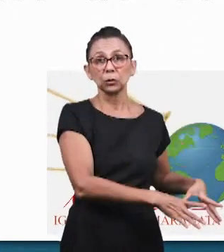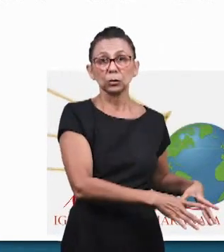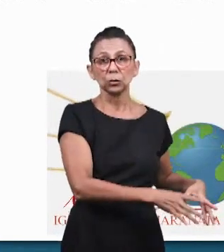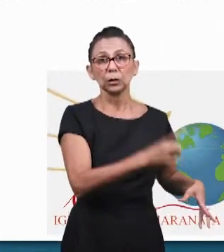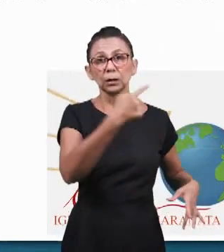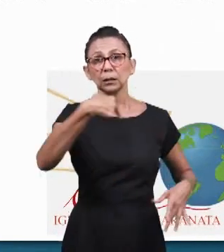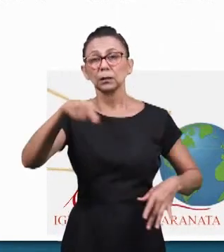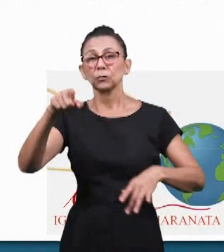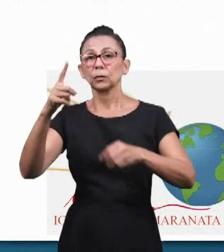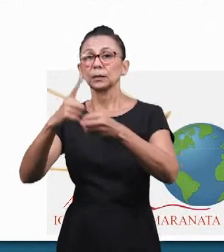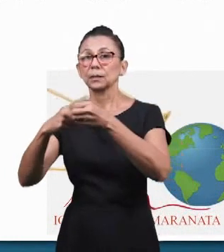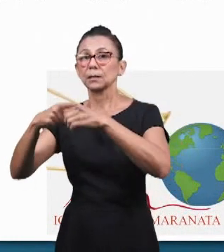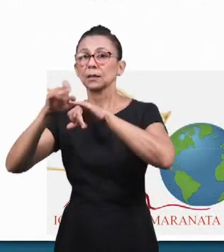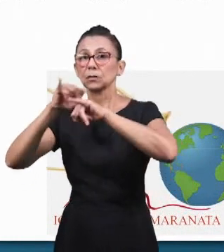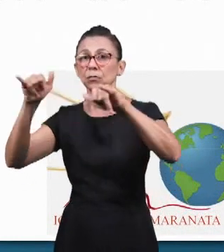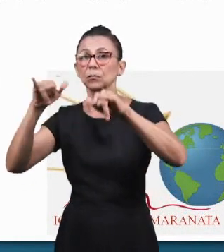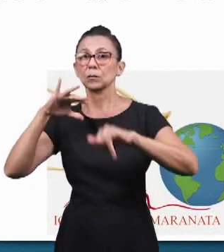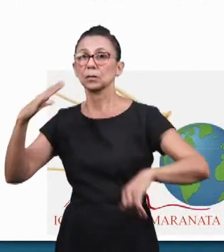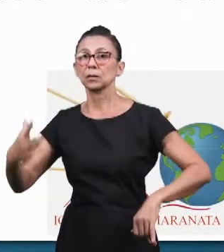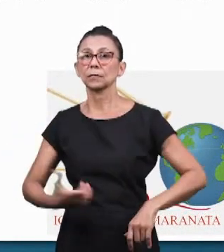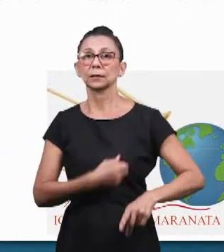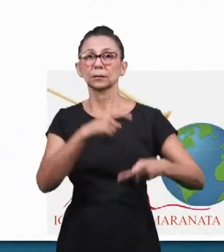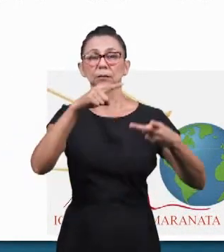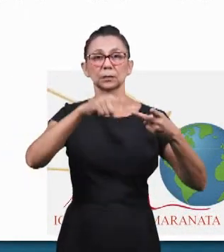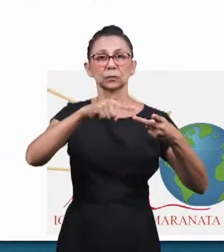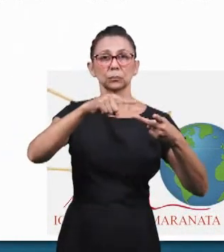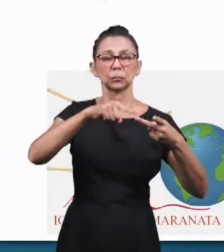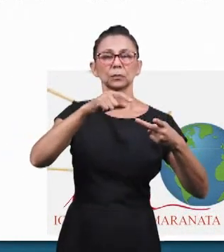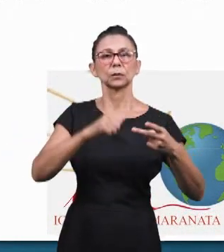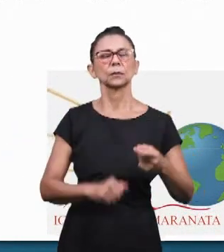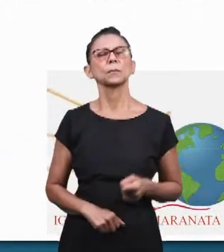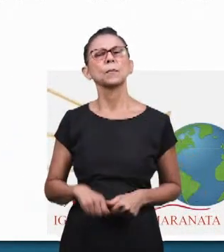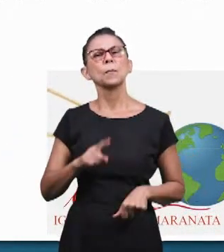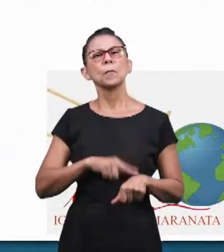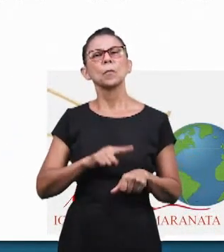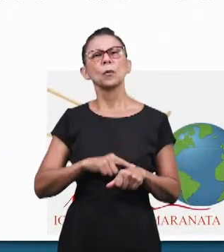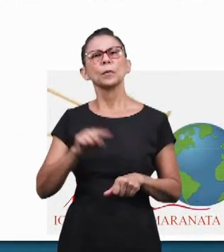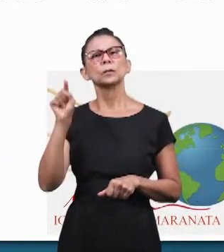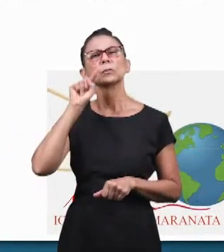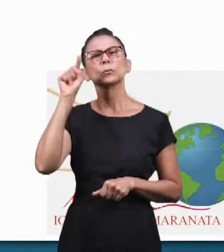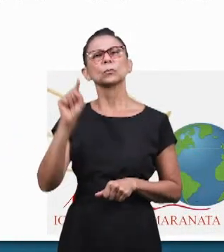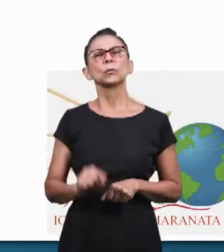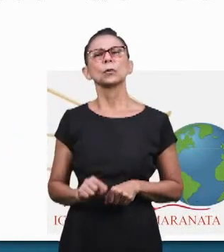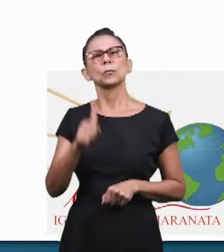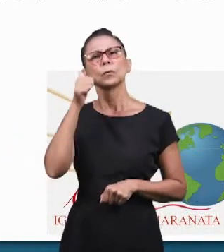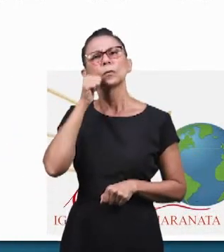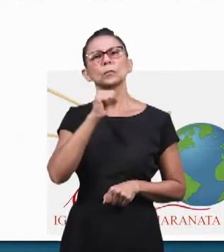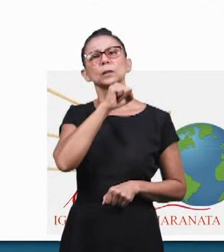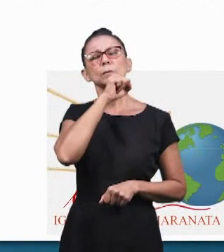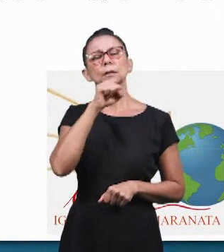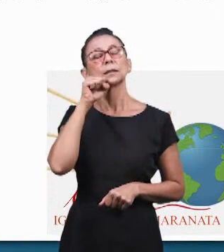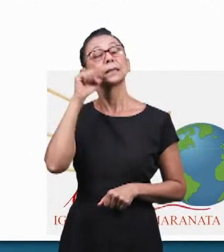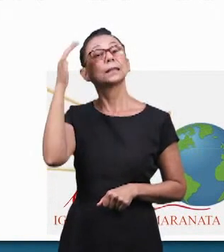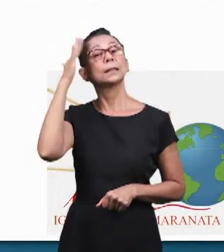salvação. A segunda, em qual momento a mulher samaritana entendeu a profundidade